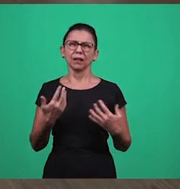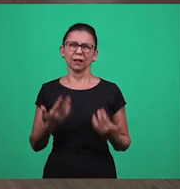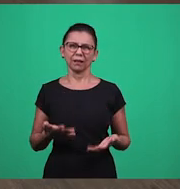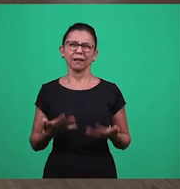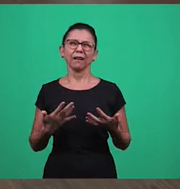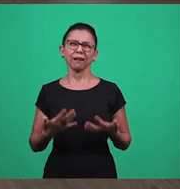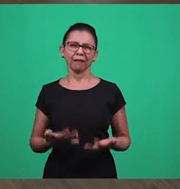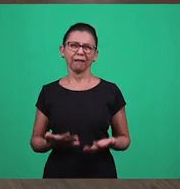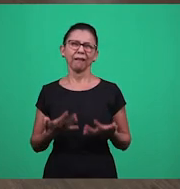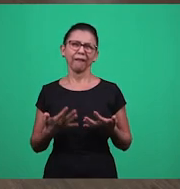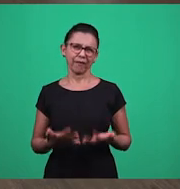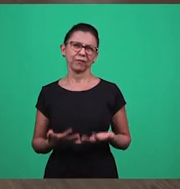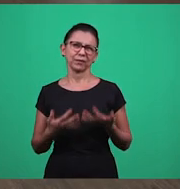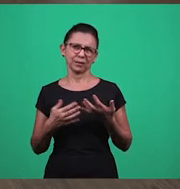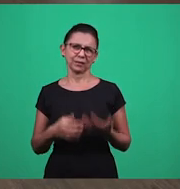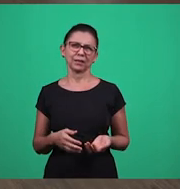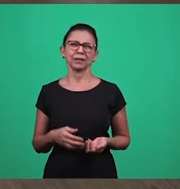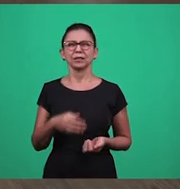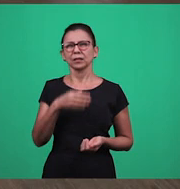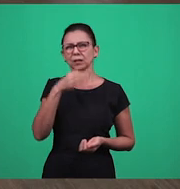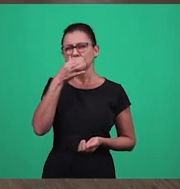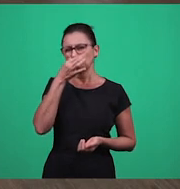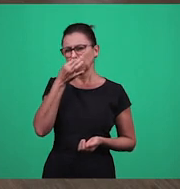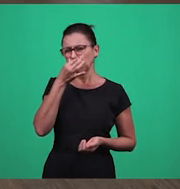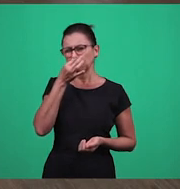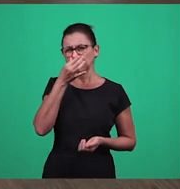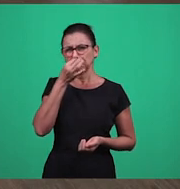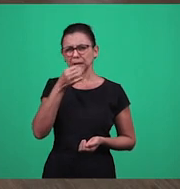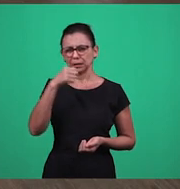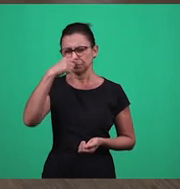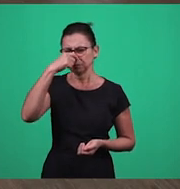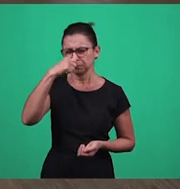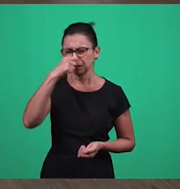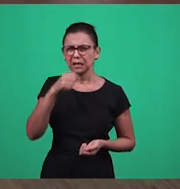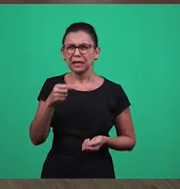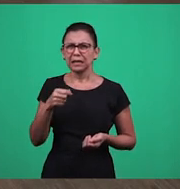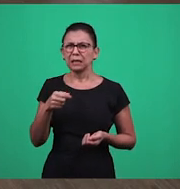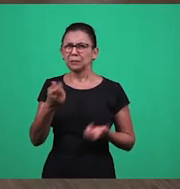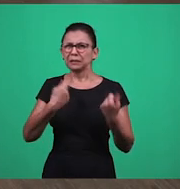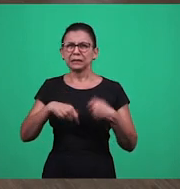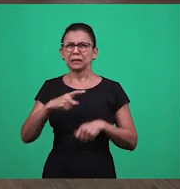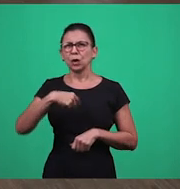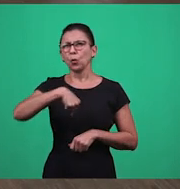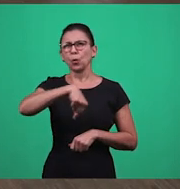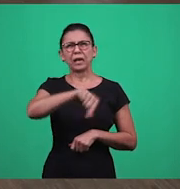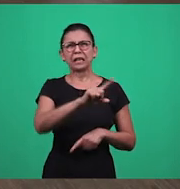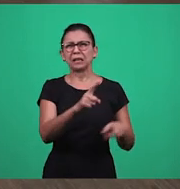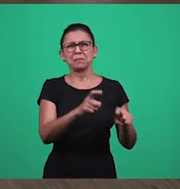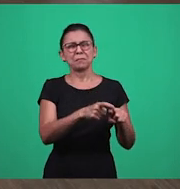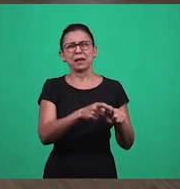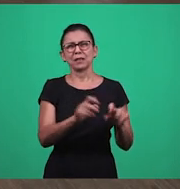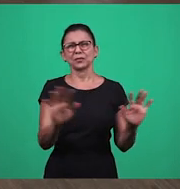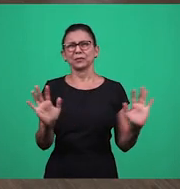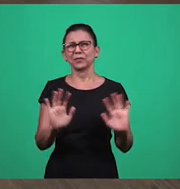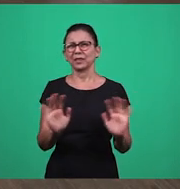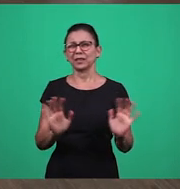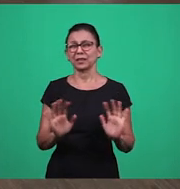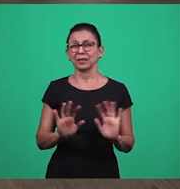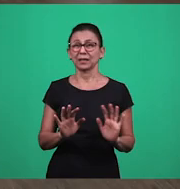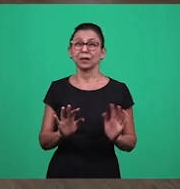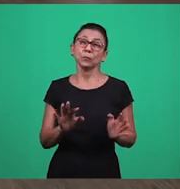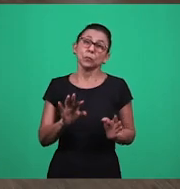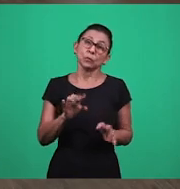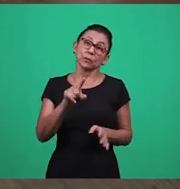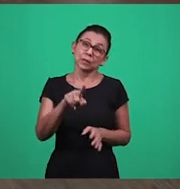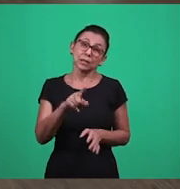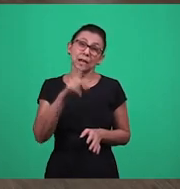Exatamente. Sintomas leves, sintomas de uma gripe leve, a pessoa ela não deve procurar o sistema de saúde porque existe ali um risco